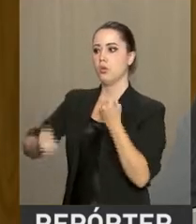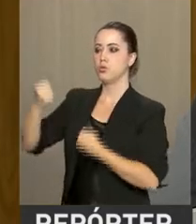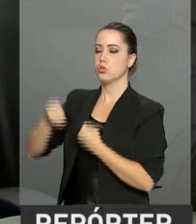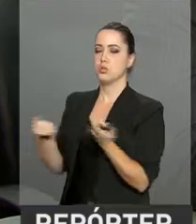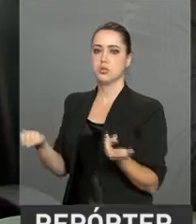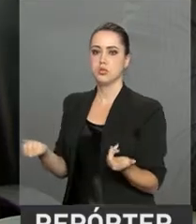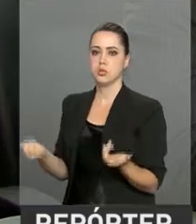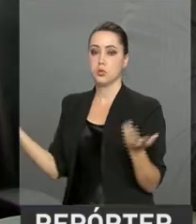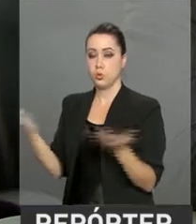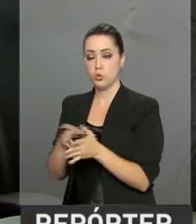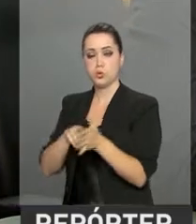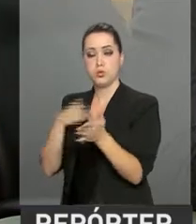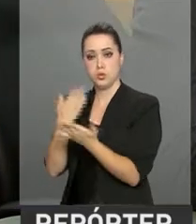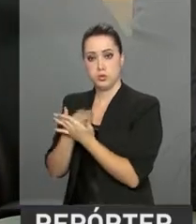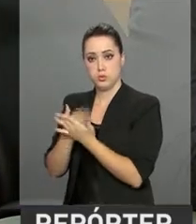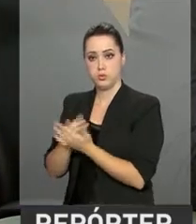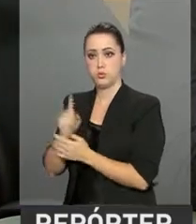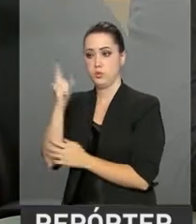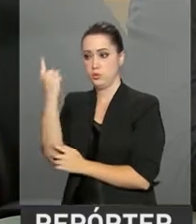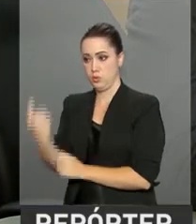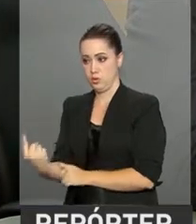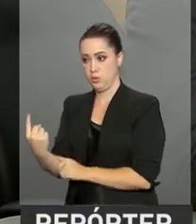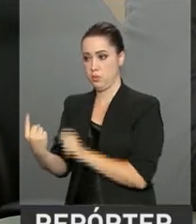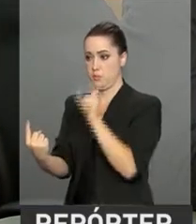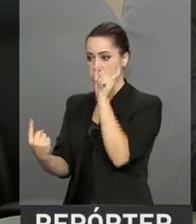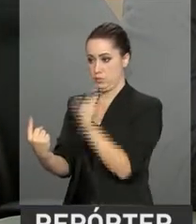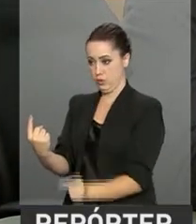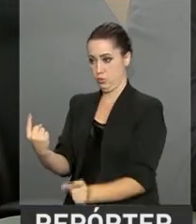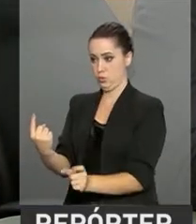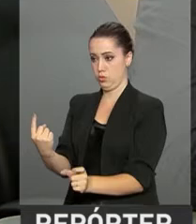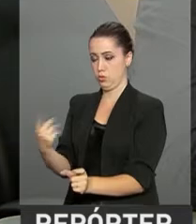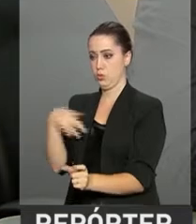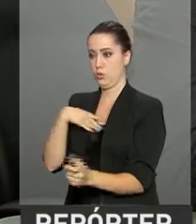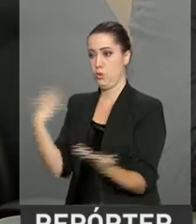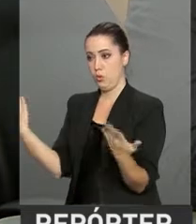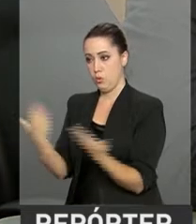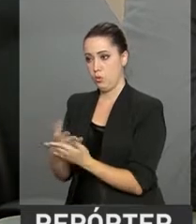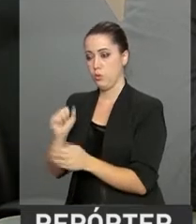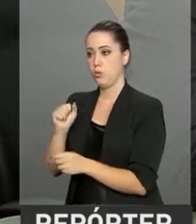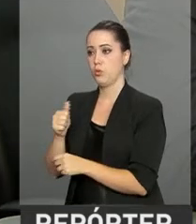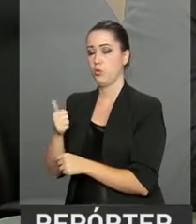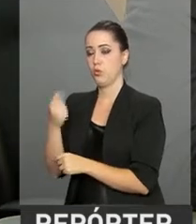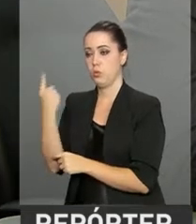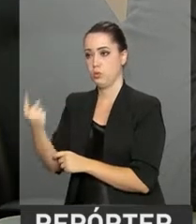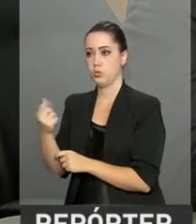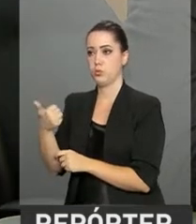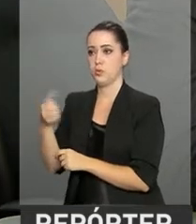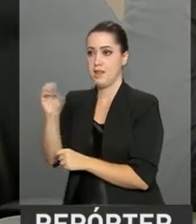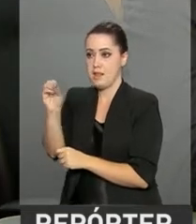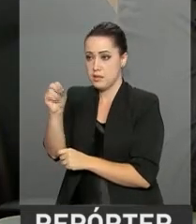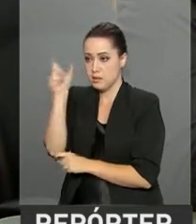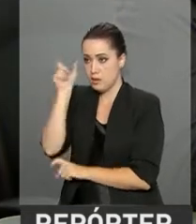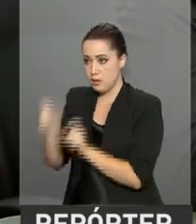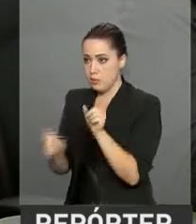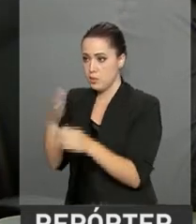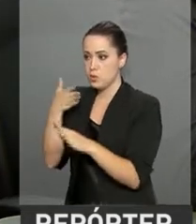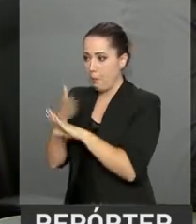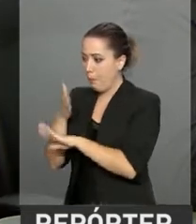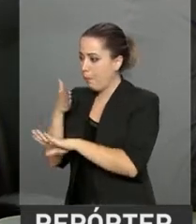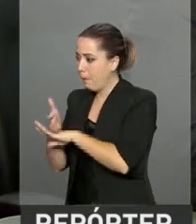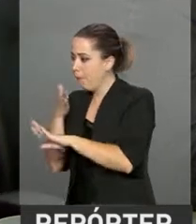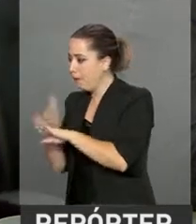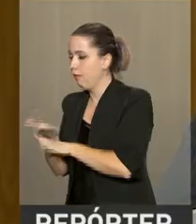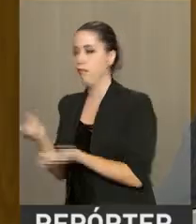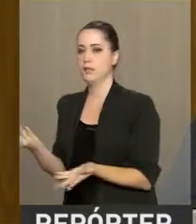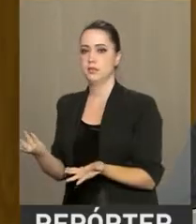um estudo que para cada motorista parado em uma blitz da lei seca sem sobre o feito do álcool passaram